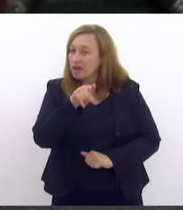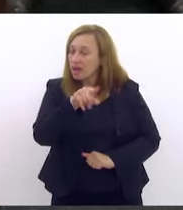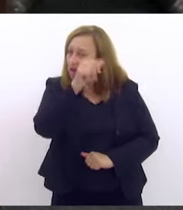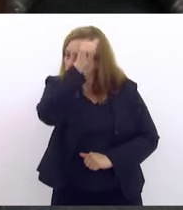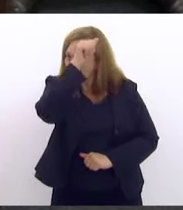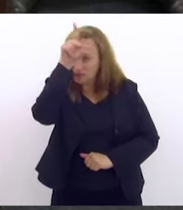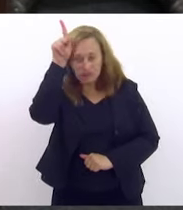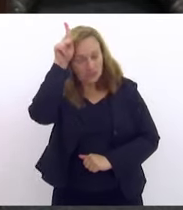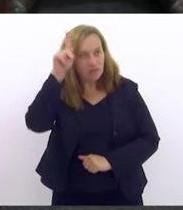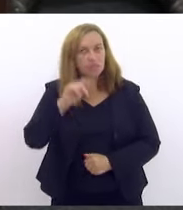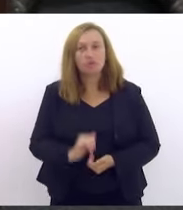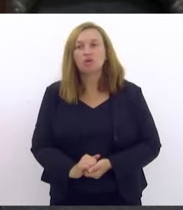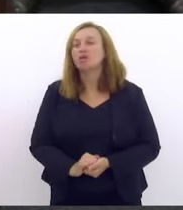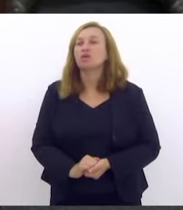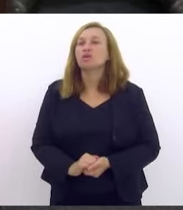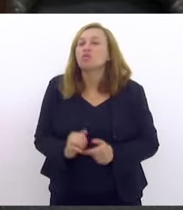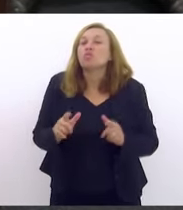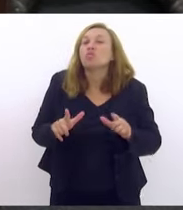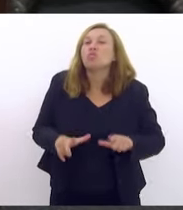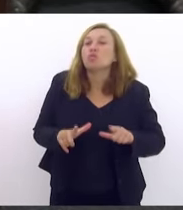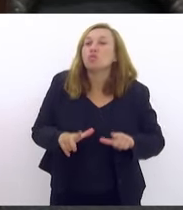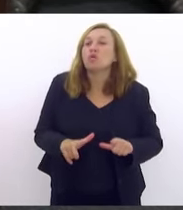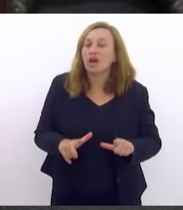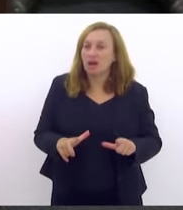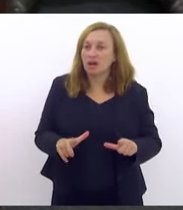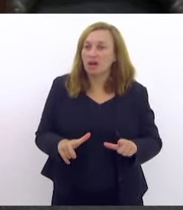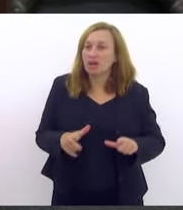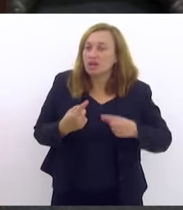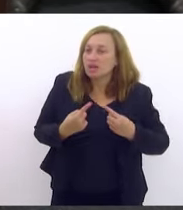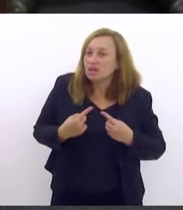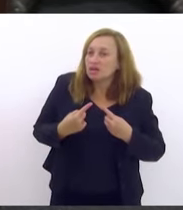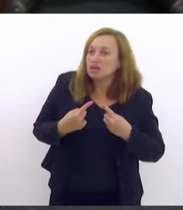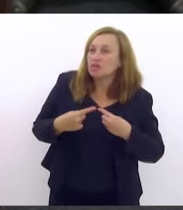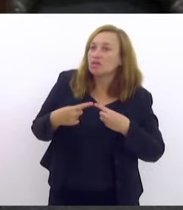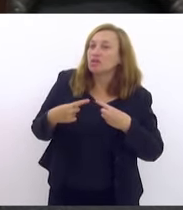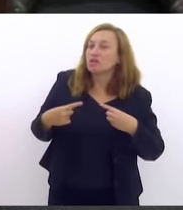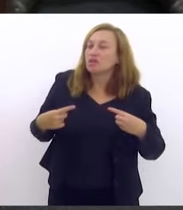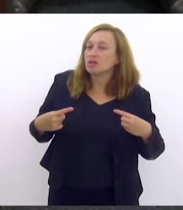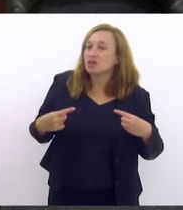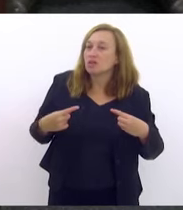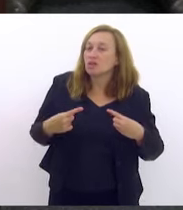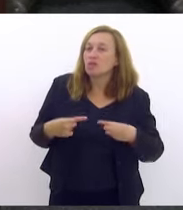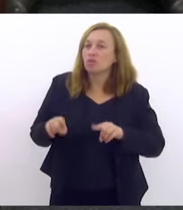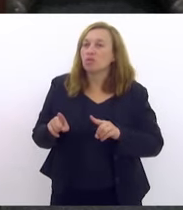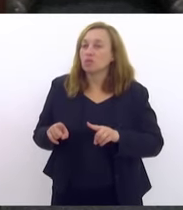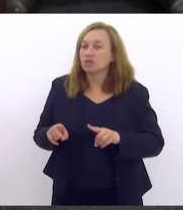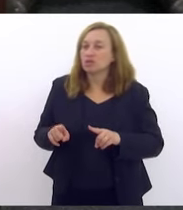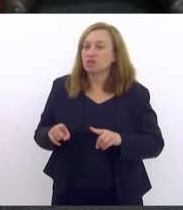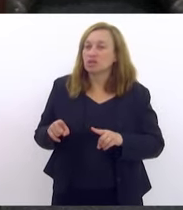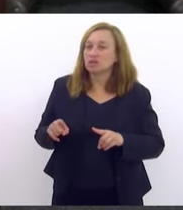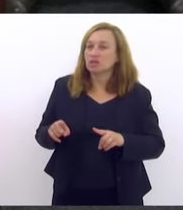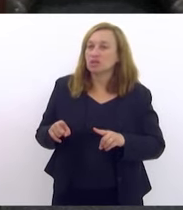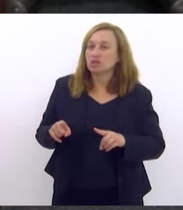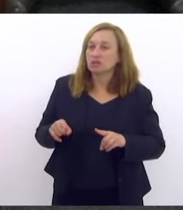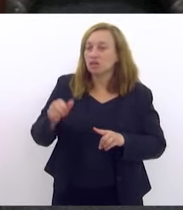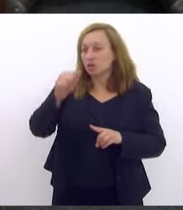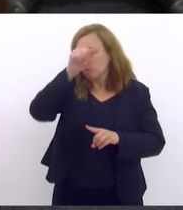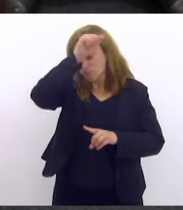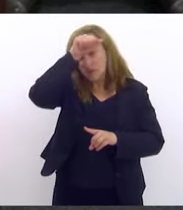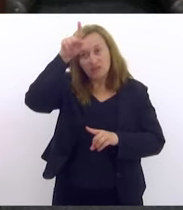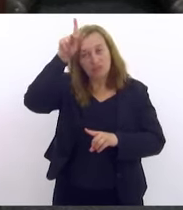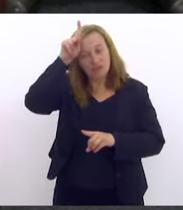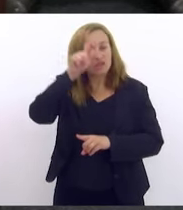município, né, um espaço e ataca diretamente a autoridade de quem está